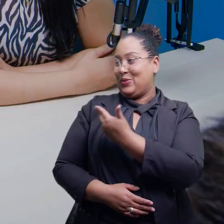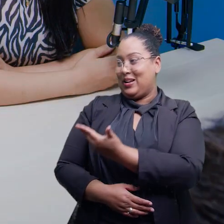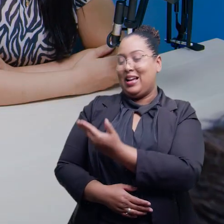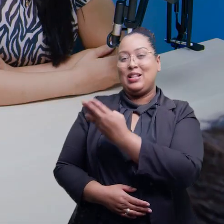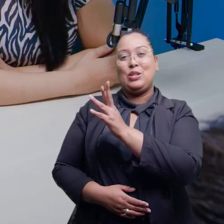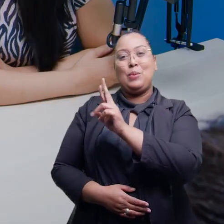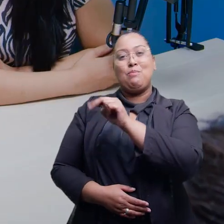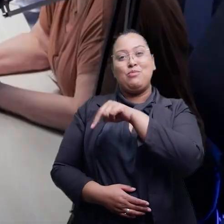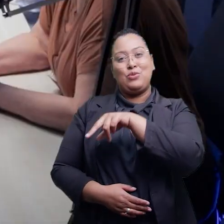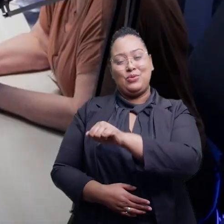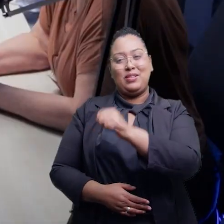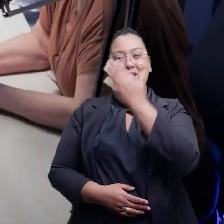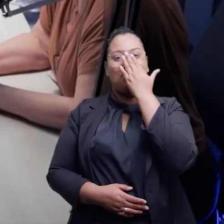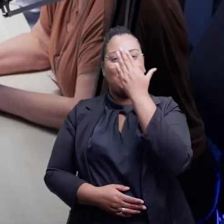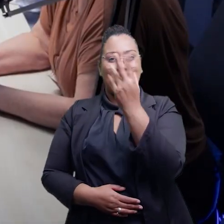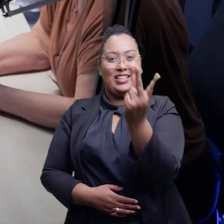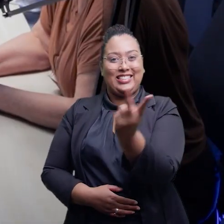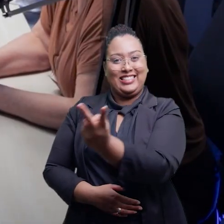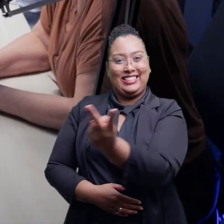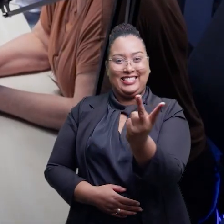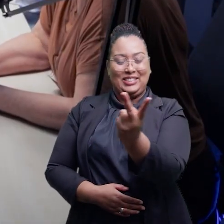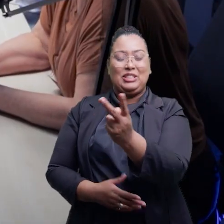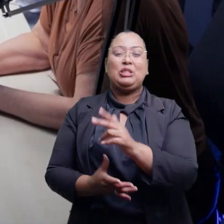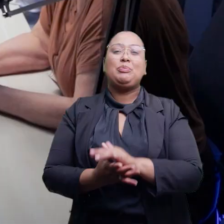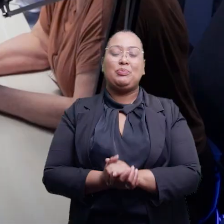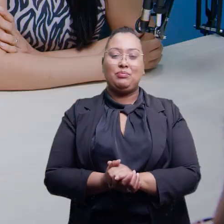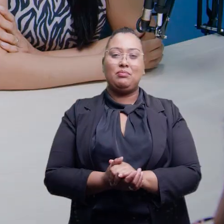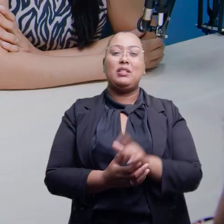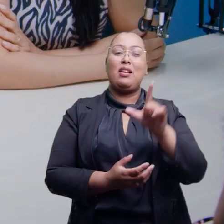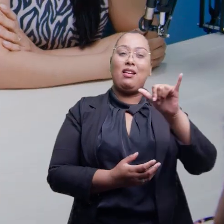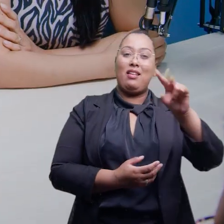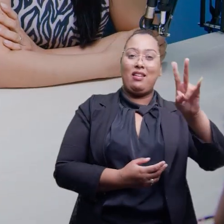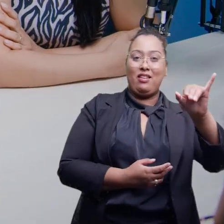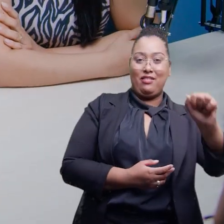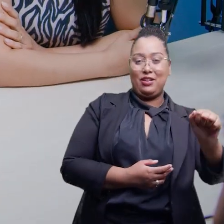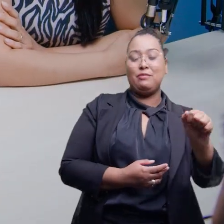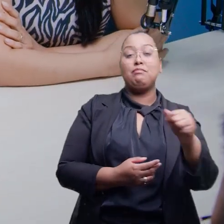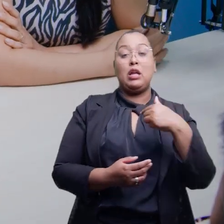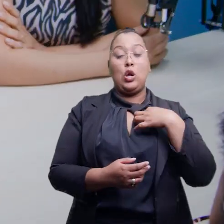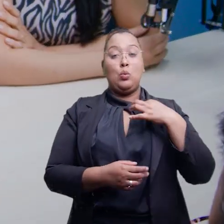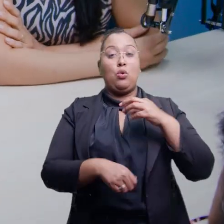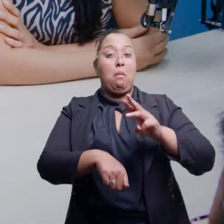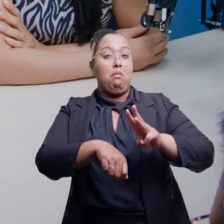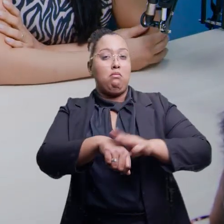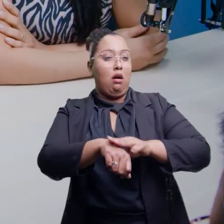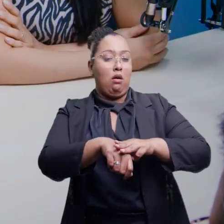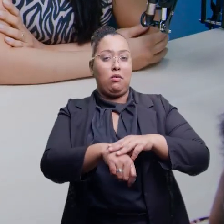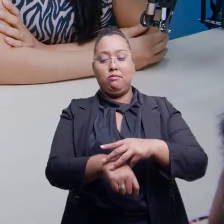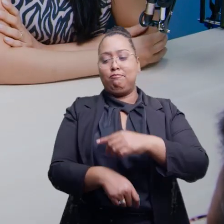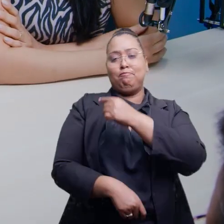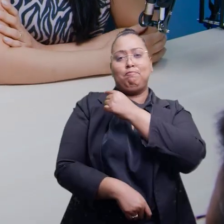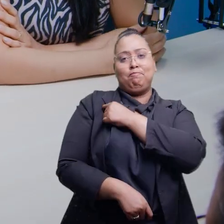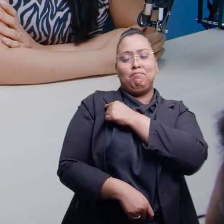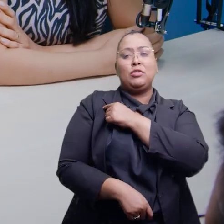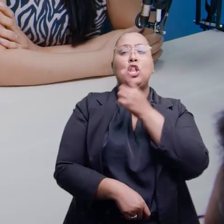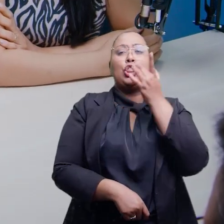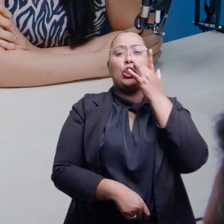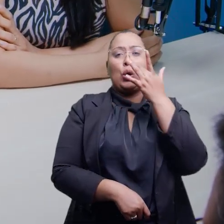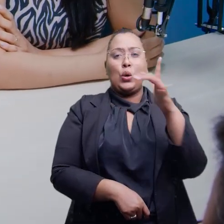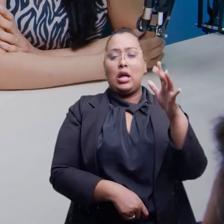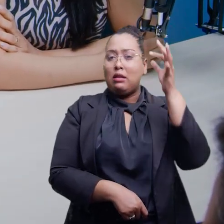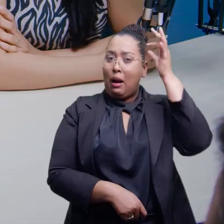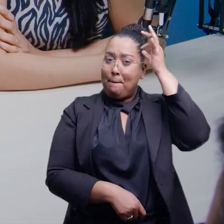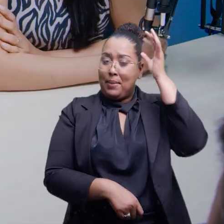do lado da Bruna, de frente à Vera e na diagonal da Lívia. Eu tô com a blusa marrom, com detalhe dourado,